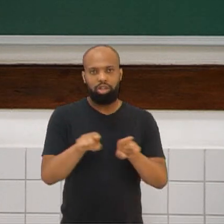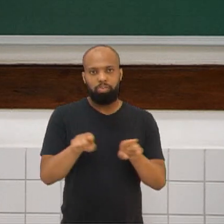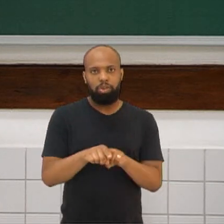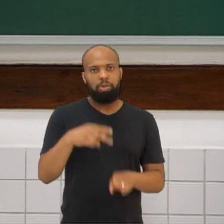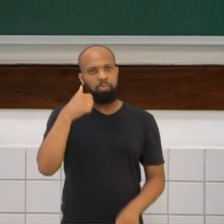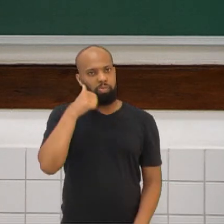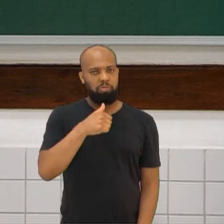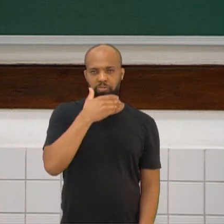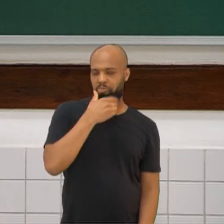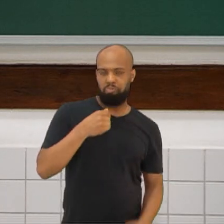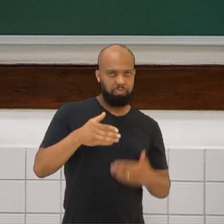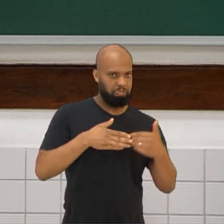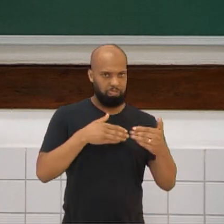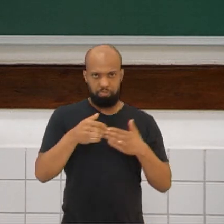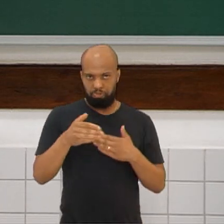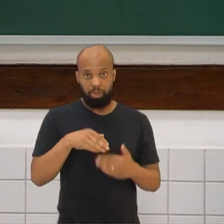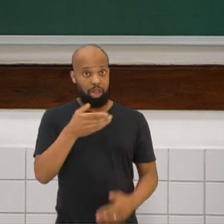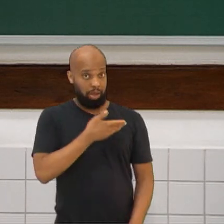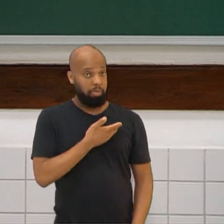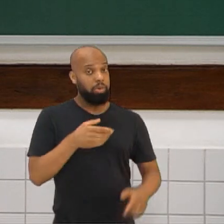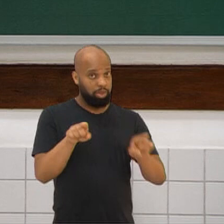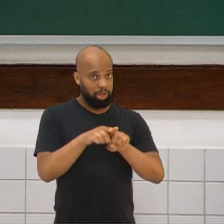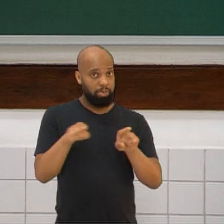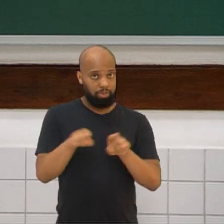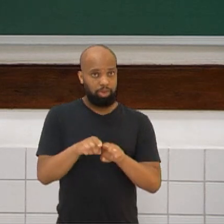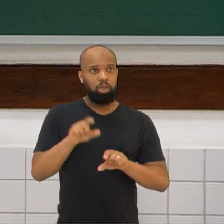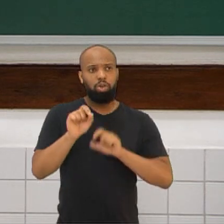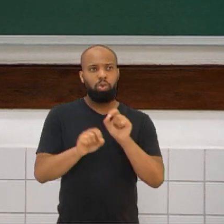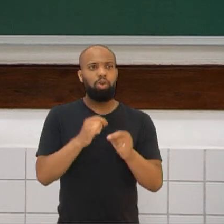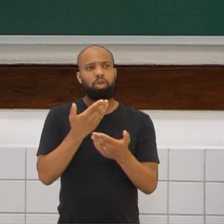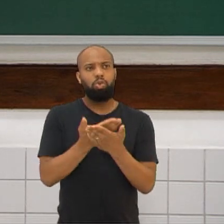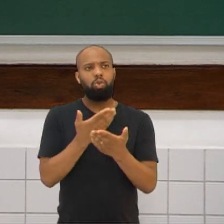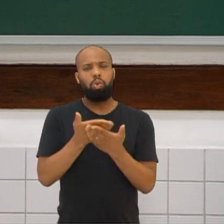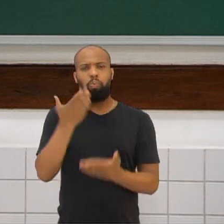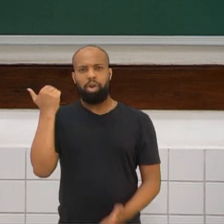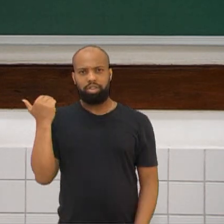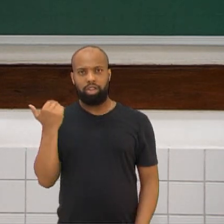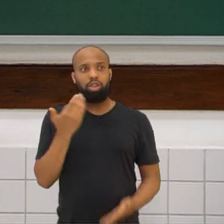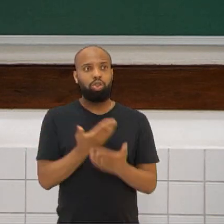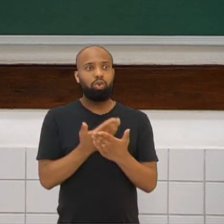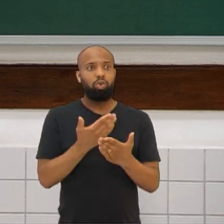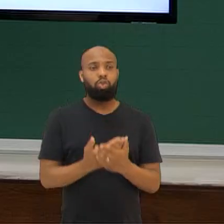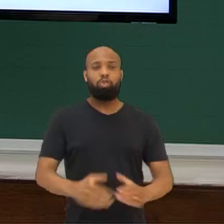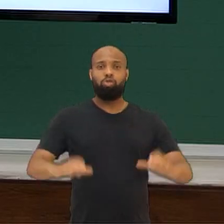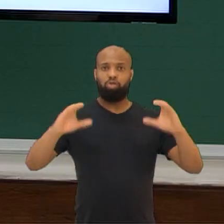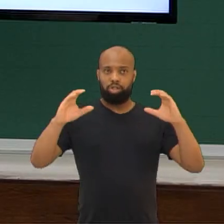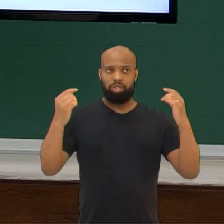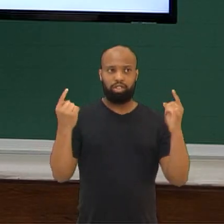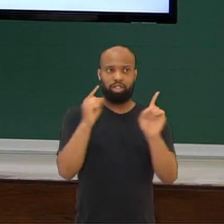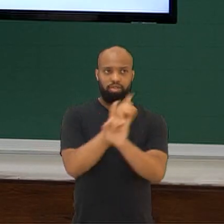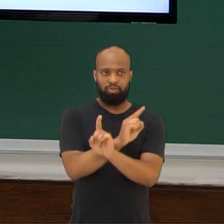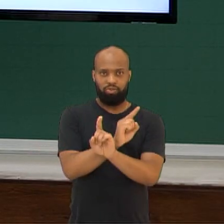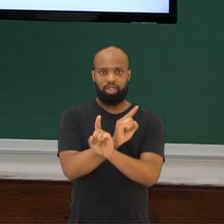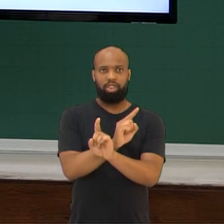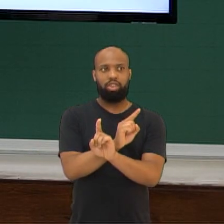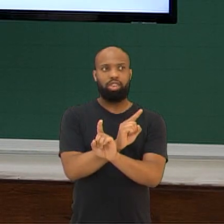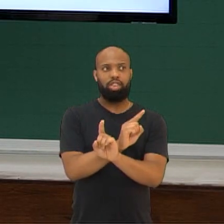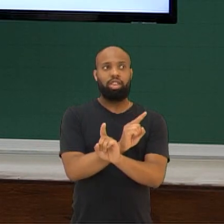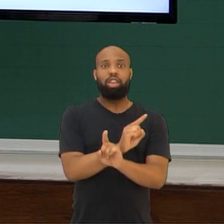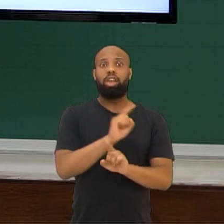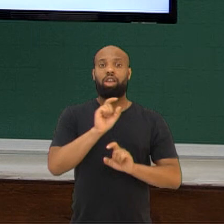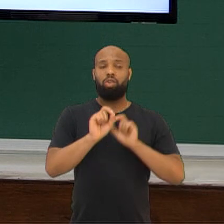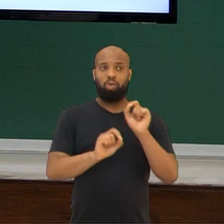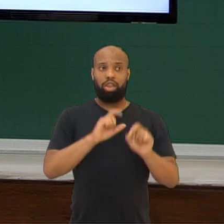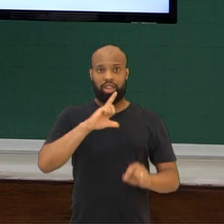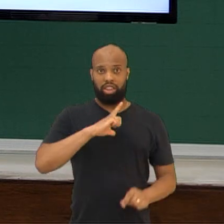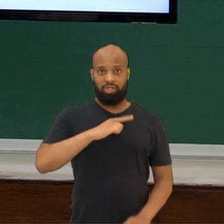professor. Ok? Vamos relembrar um pouquinho o que nós vimos na aula passada. A gente viu função inversa. Essa já é a nossa segunda aula